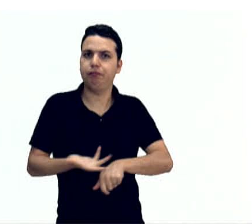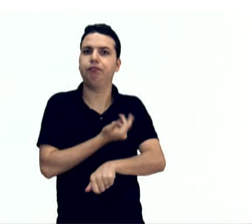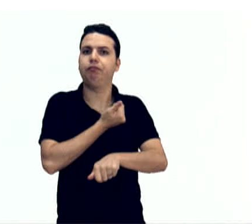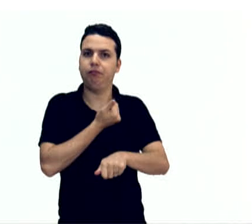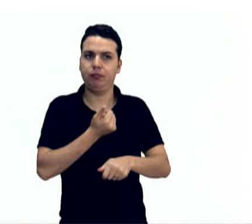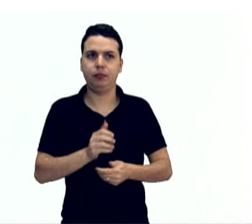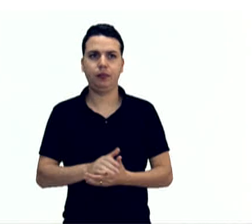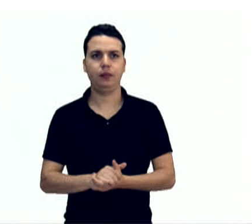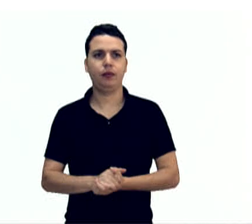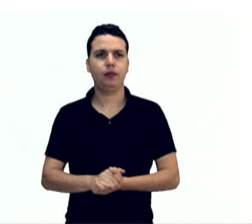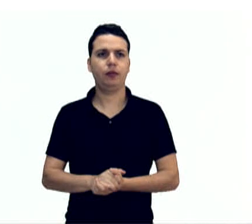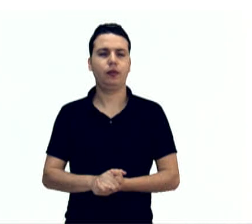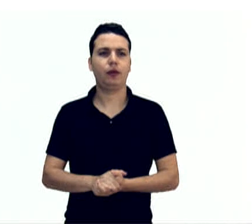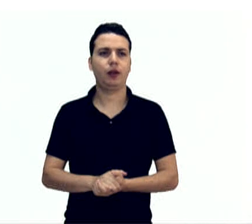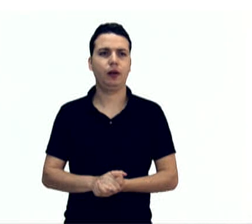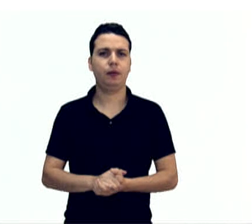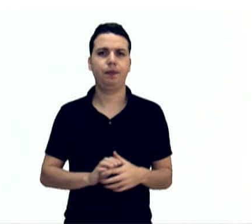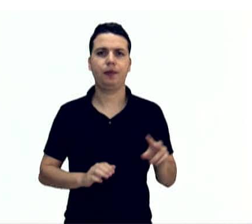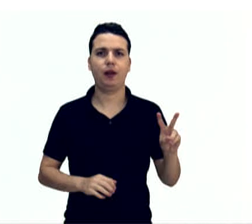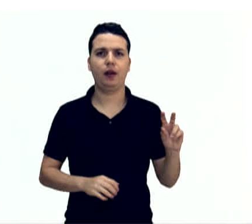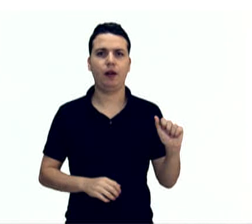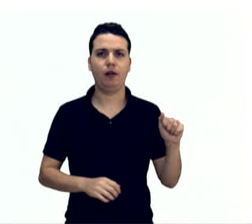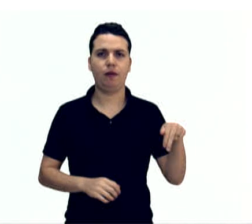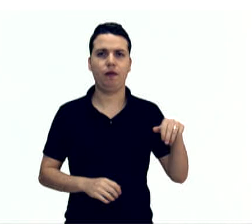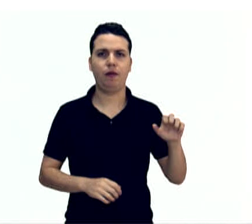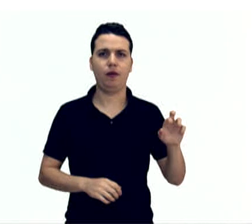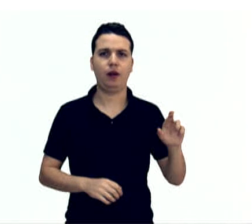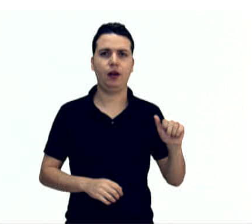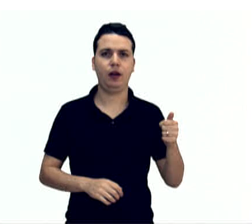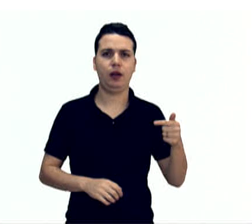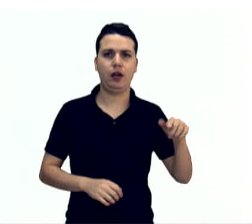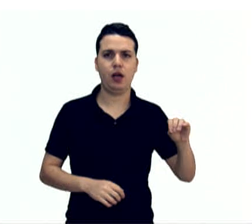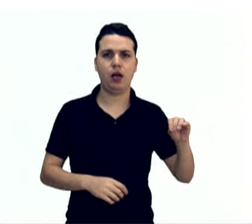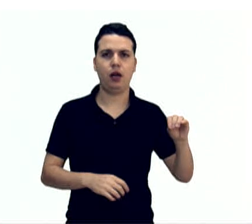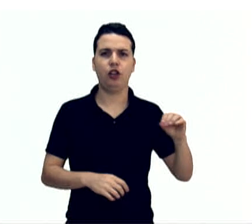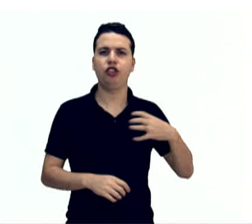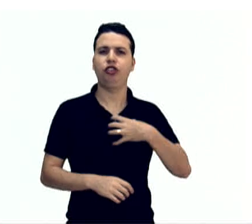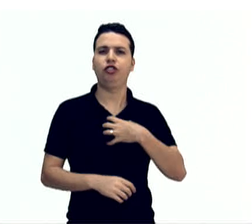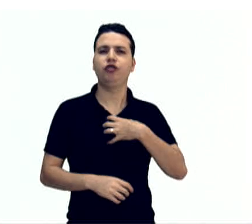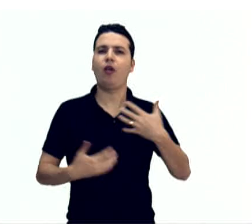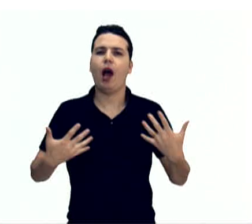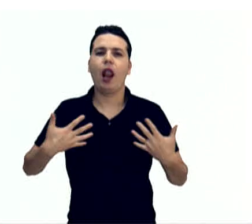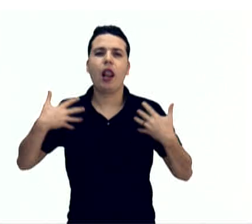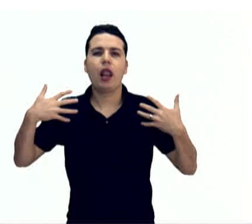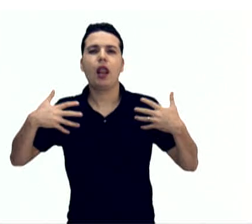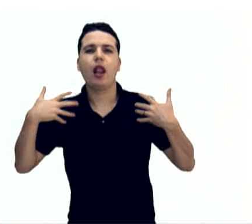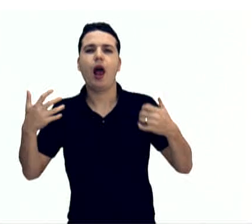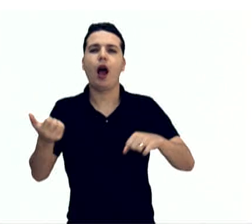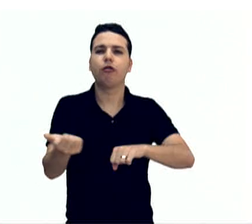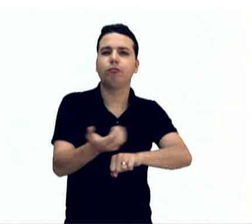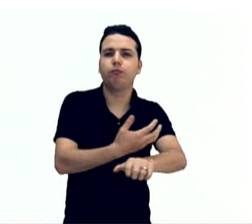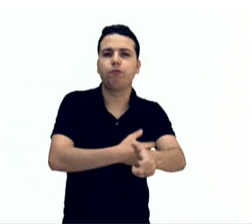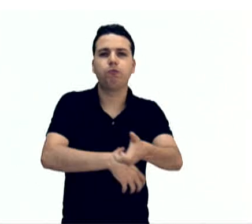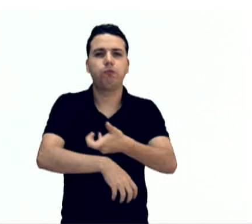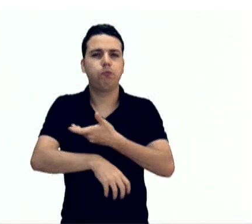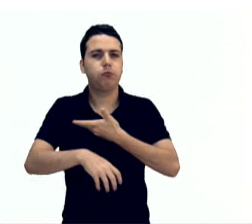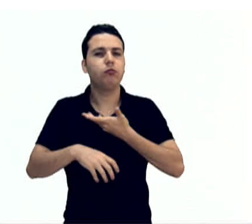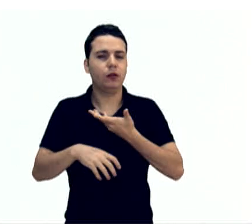vaneirão, com sua vivacidade, no sentido de alegria, emoção, contagiante,